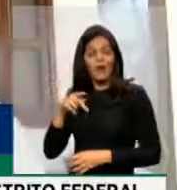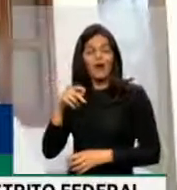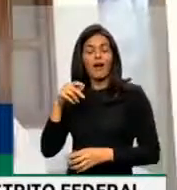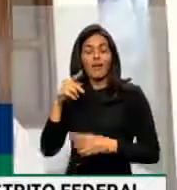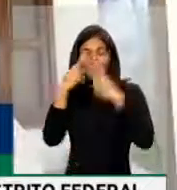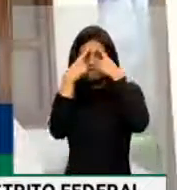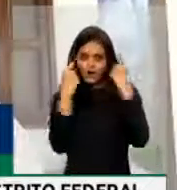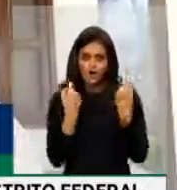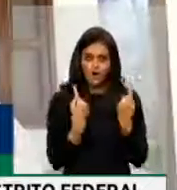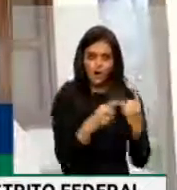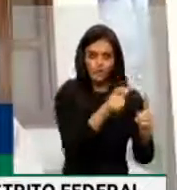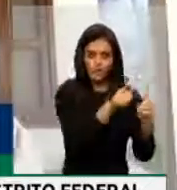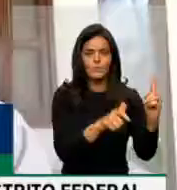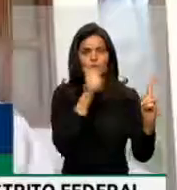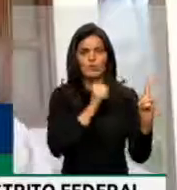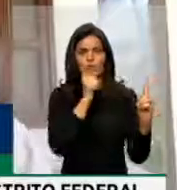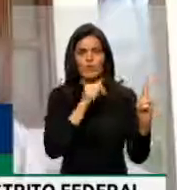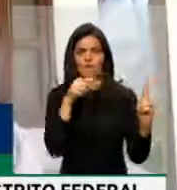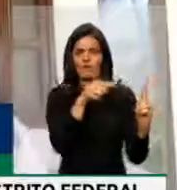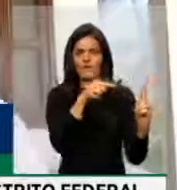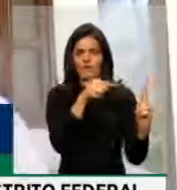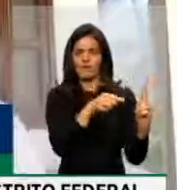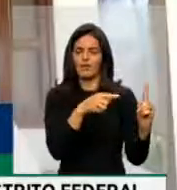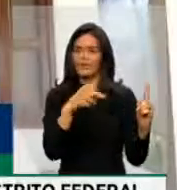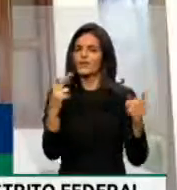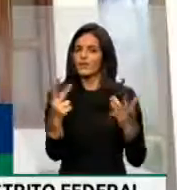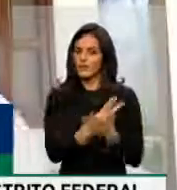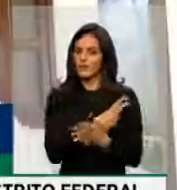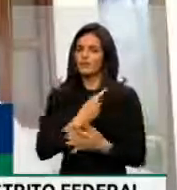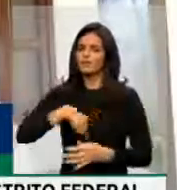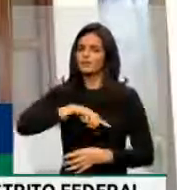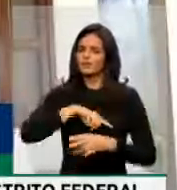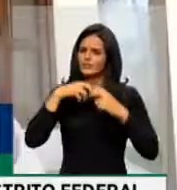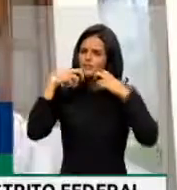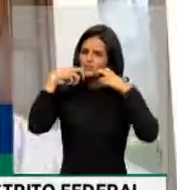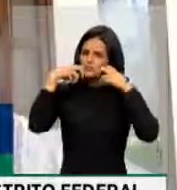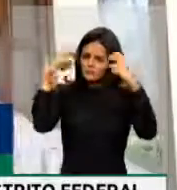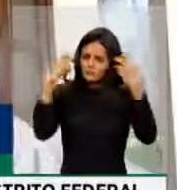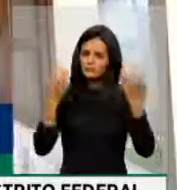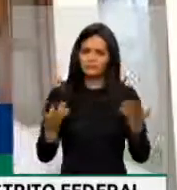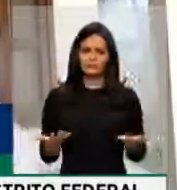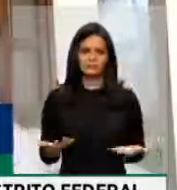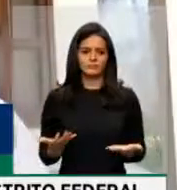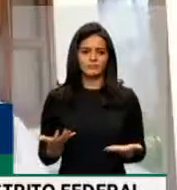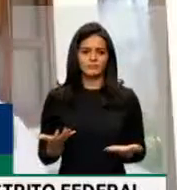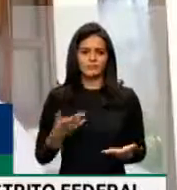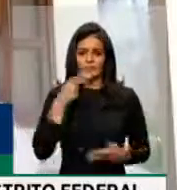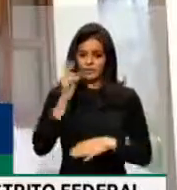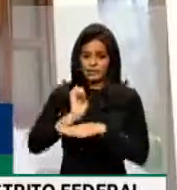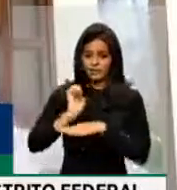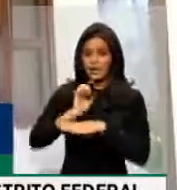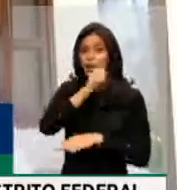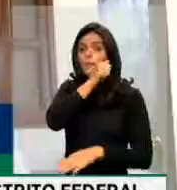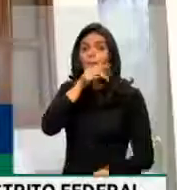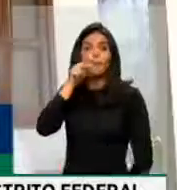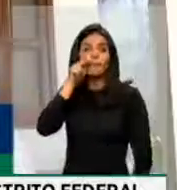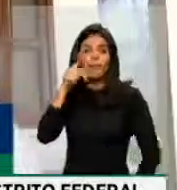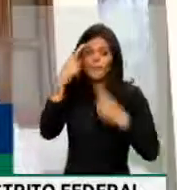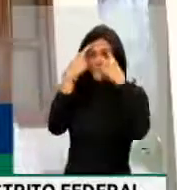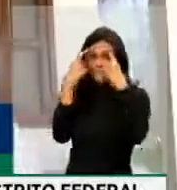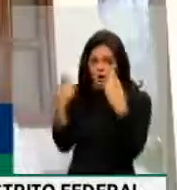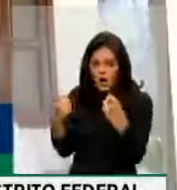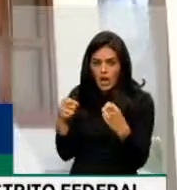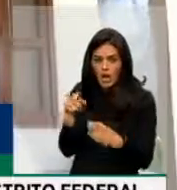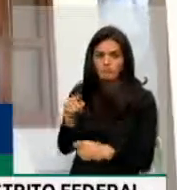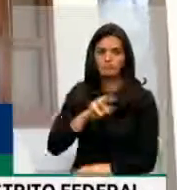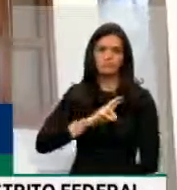esse final de semana, que nos envergonhou a todos e a todas. Aqui na Amapá, o Amapá não é assim, violento, intolerante, nem a